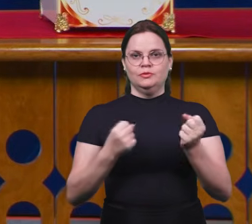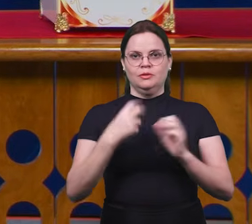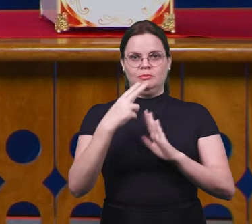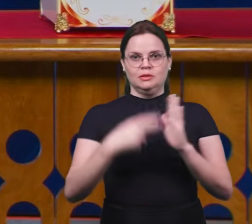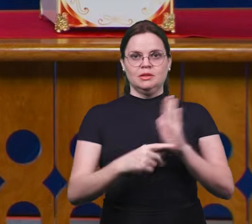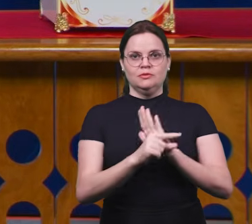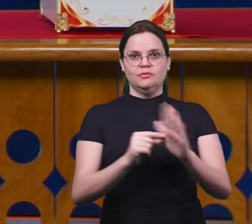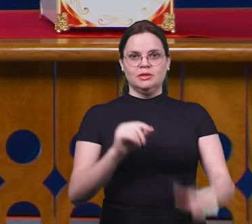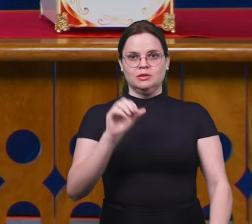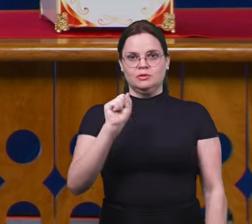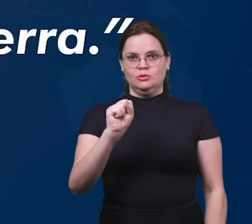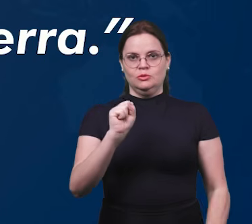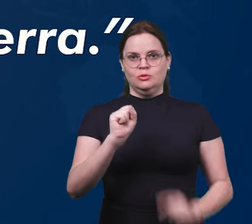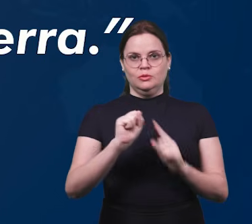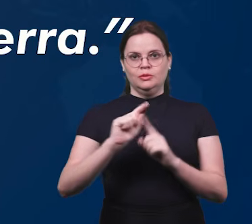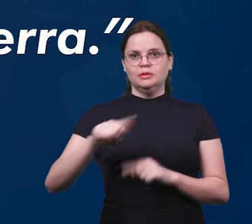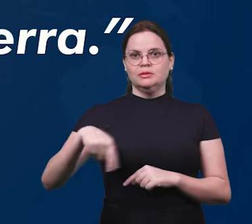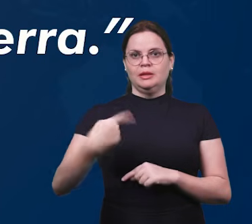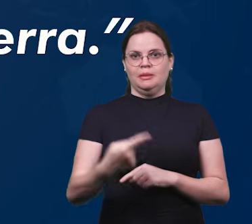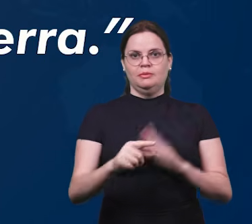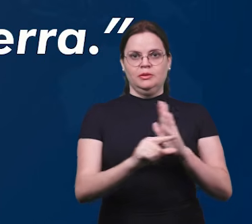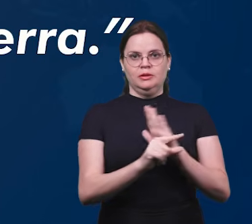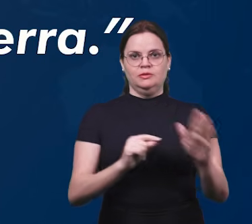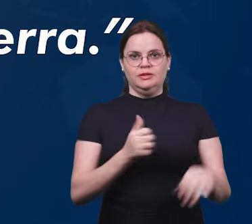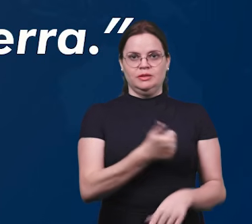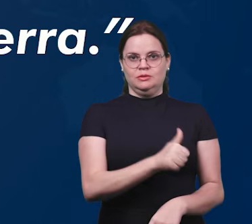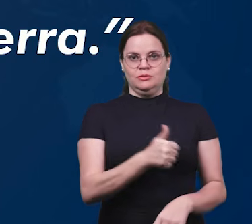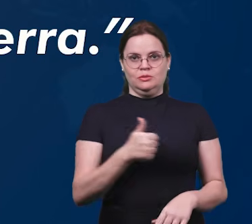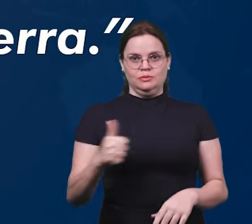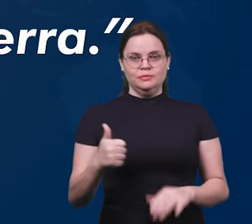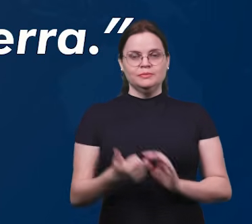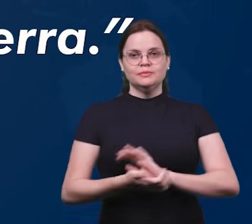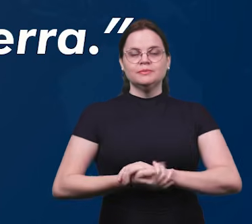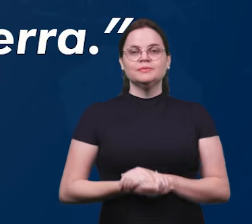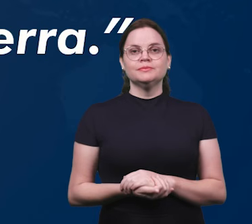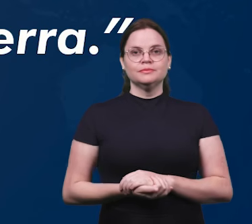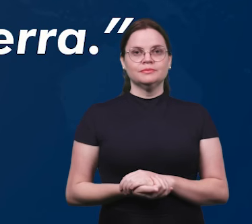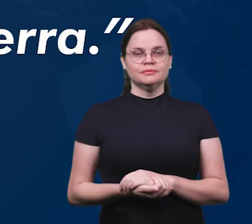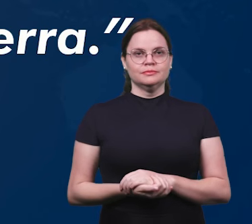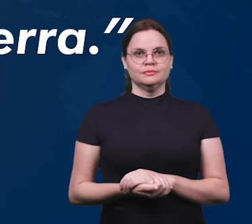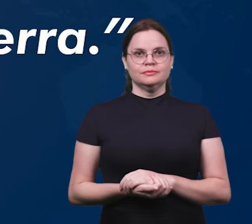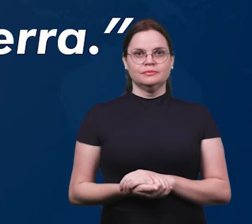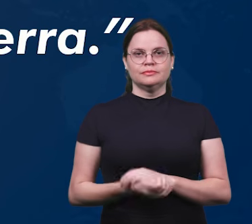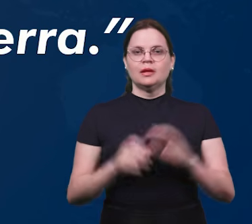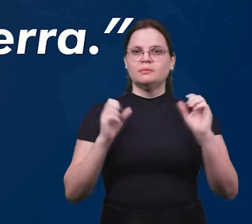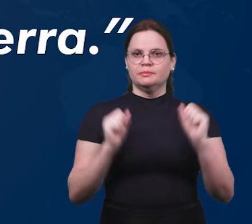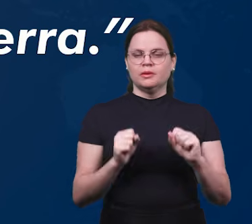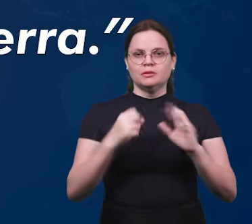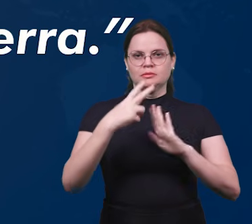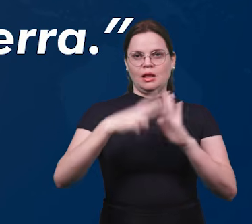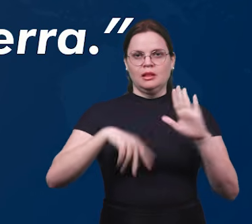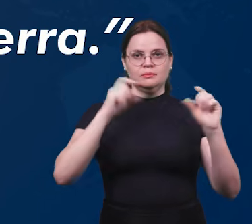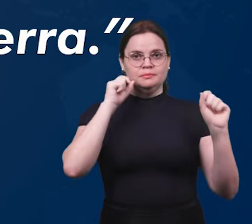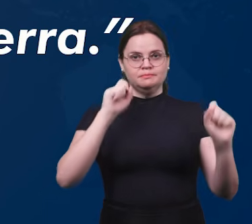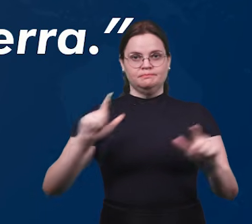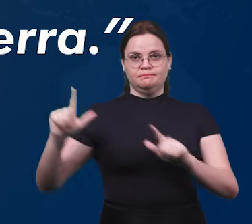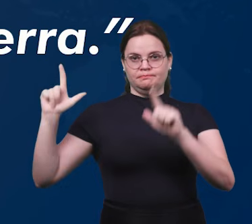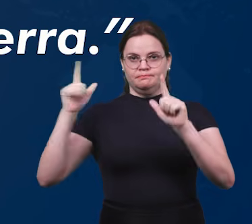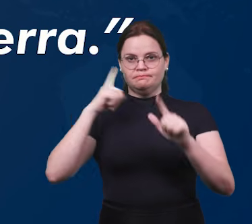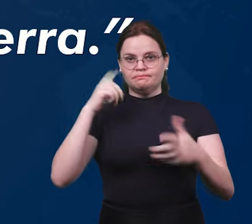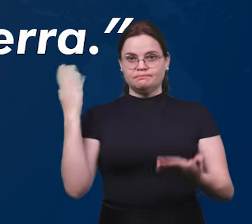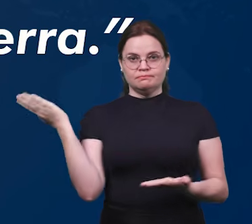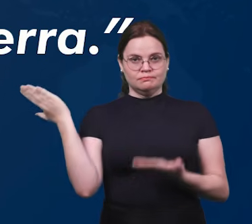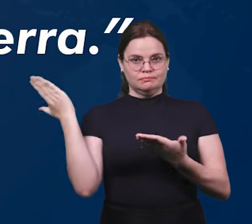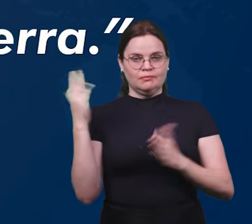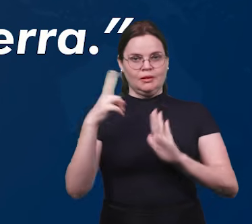ler o verso 8 e depois leremos o verso 11. Os que desejarem podem acompanhar